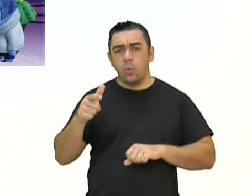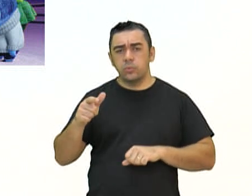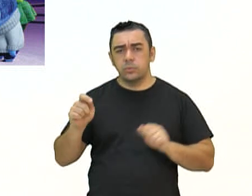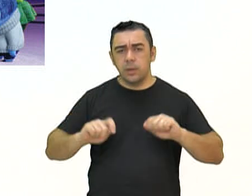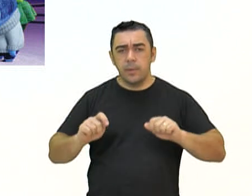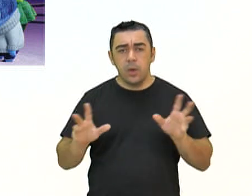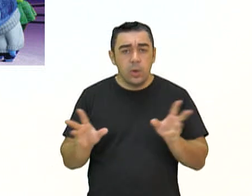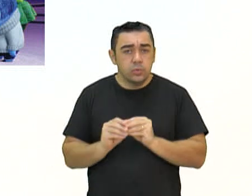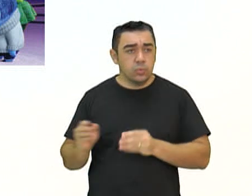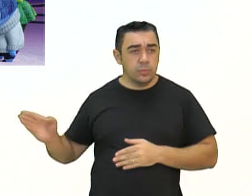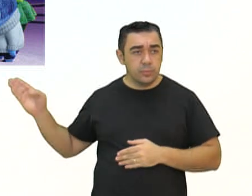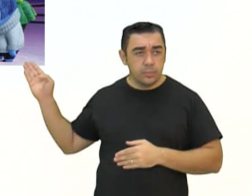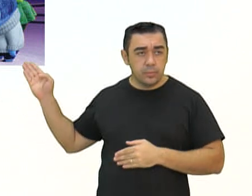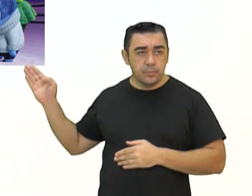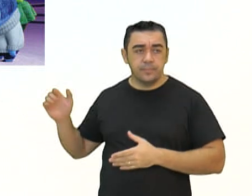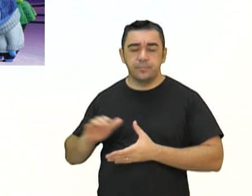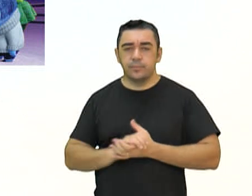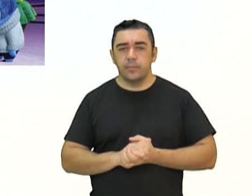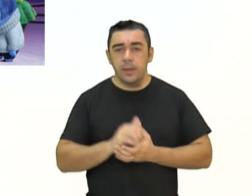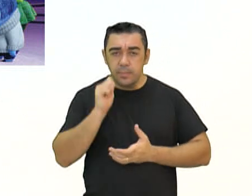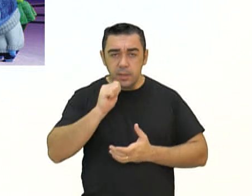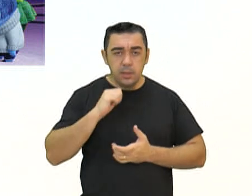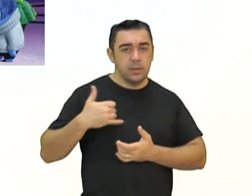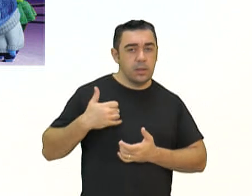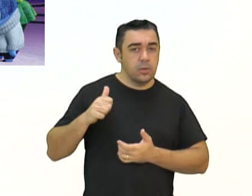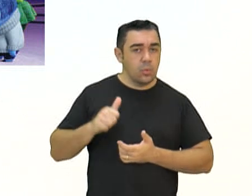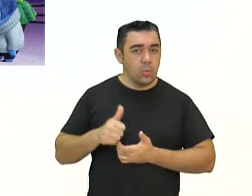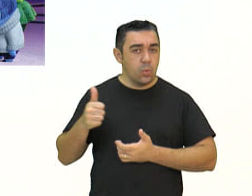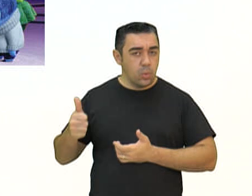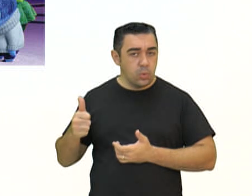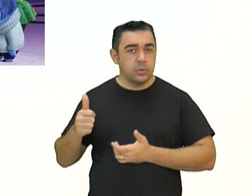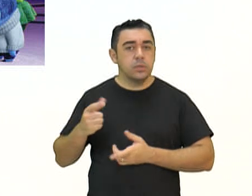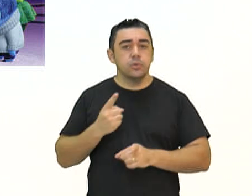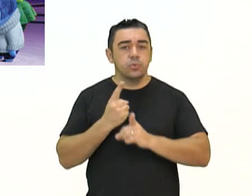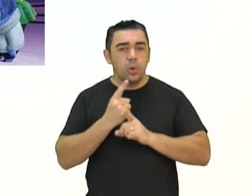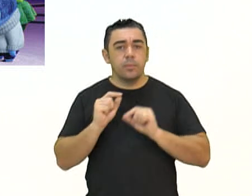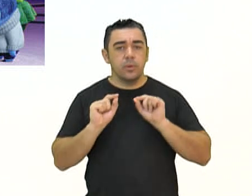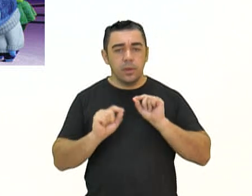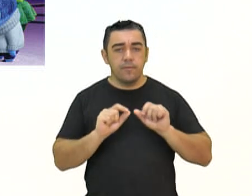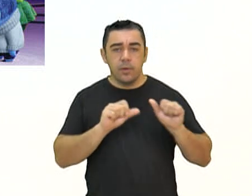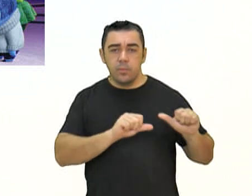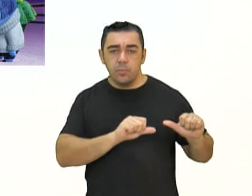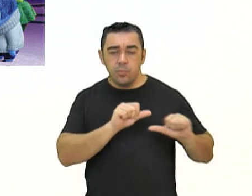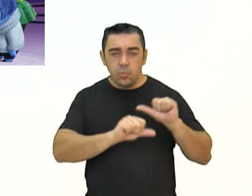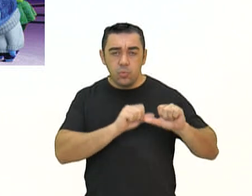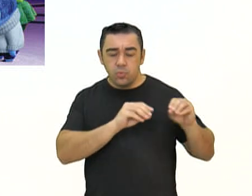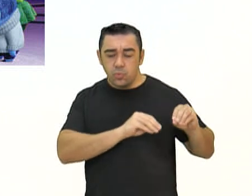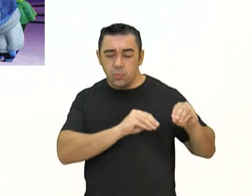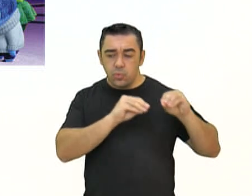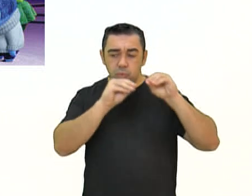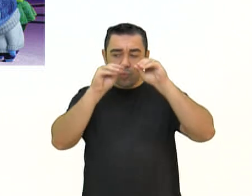resumo, né? Então, Healy, 11 anos, descobre que irá se mudar de Minnesota,